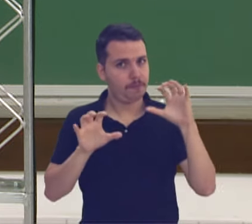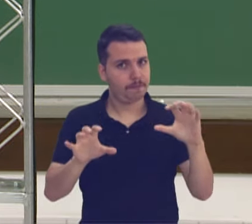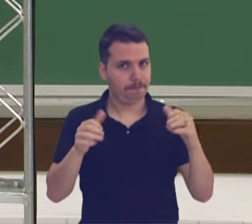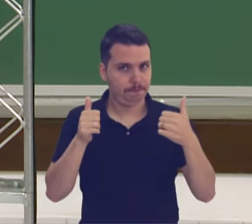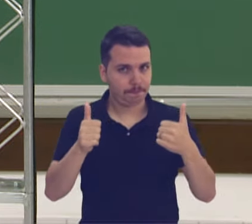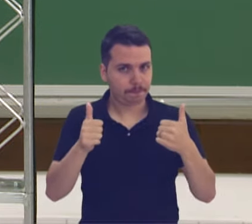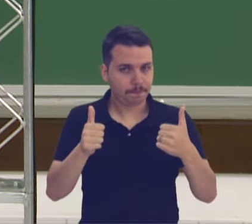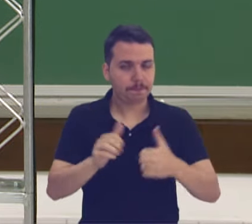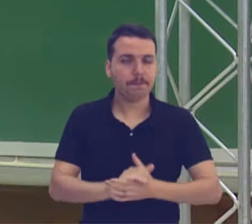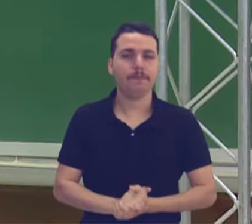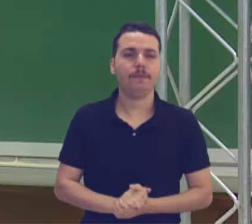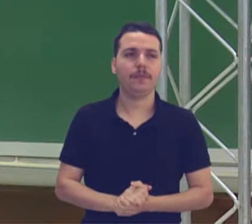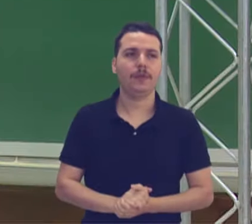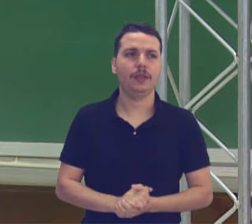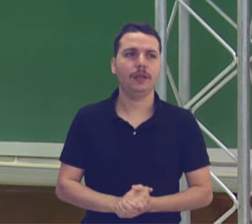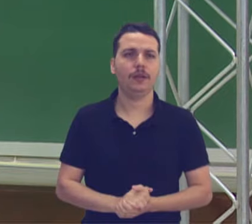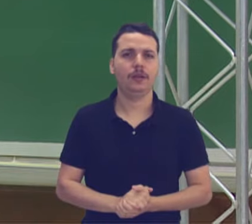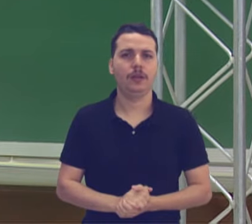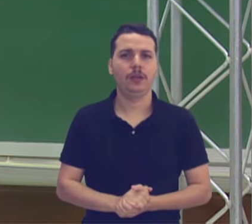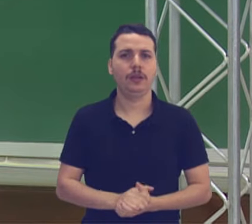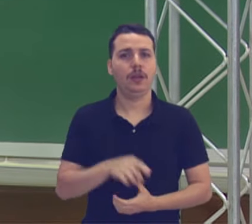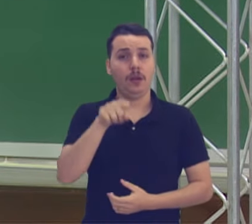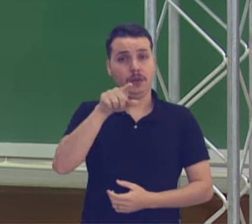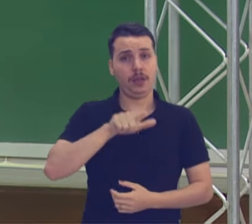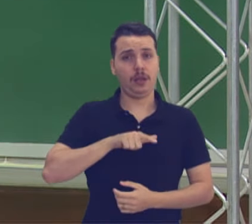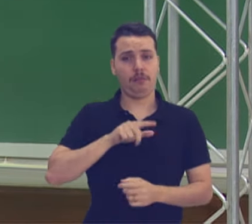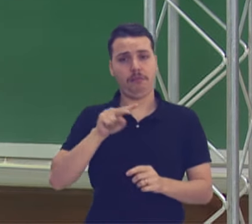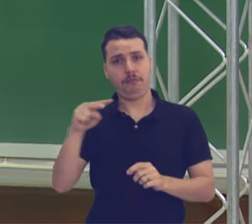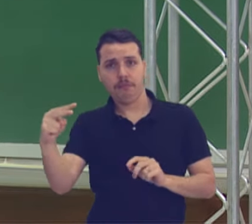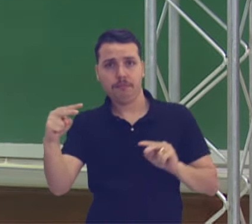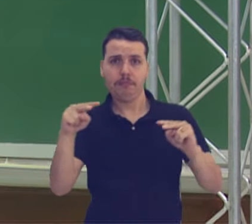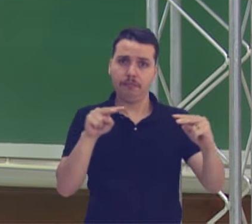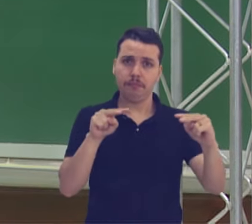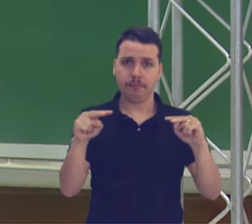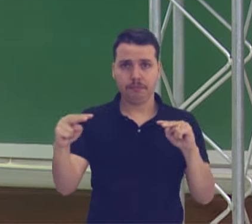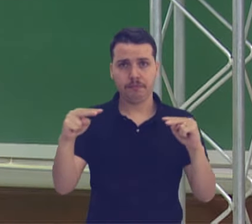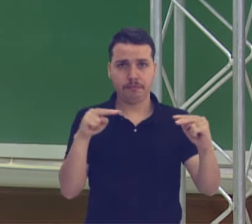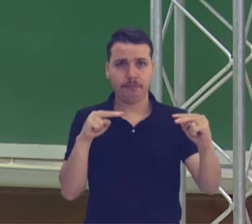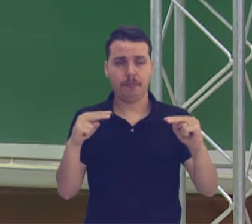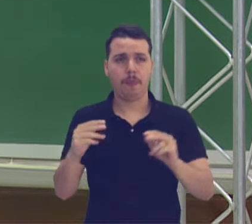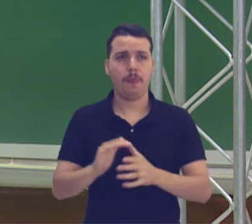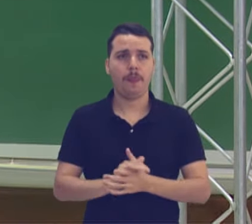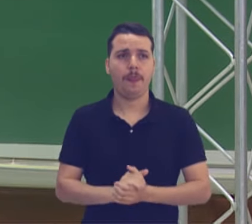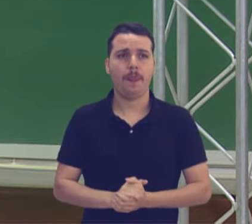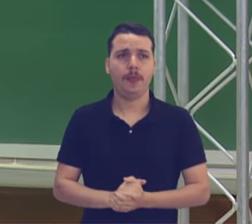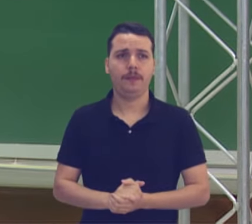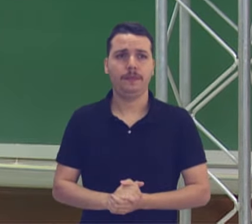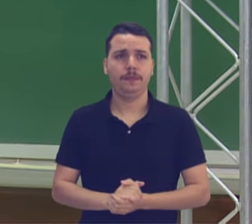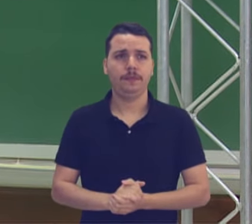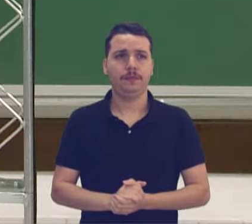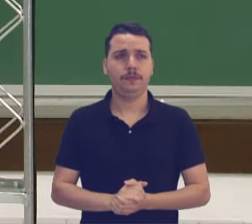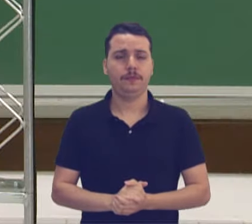certo você vai ter o ponto de vista certo